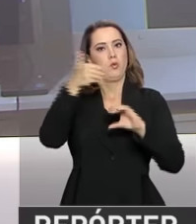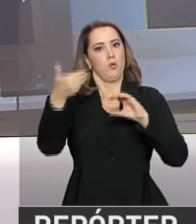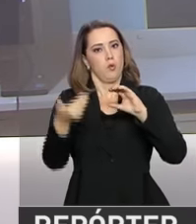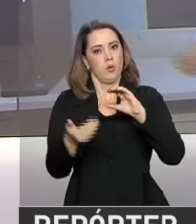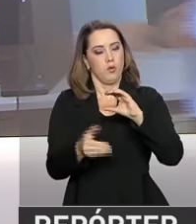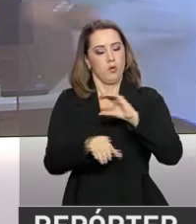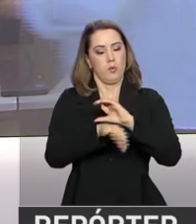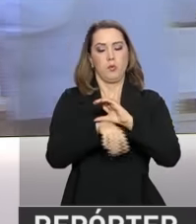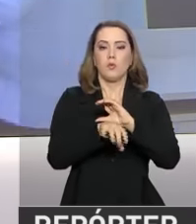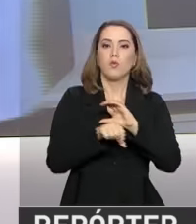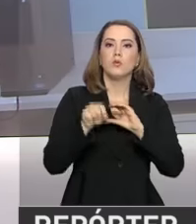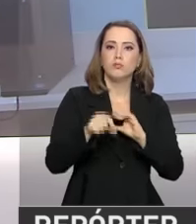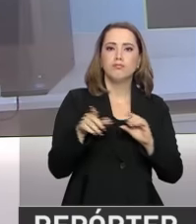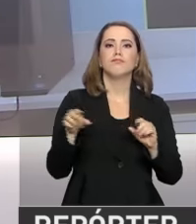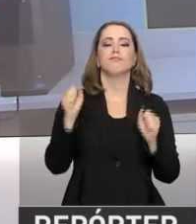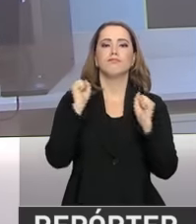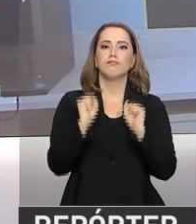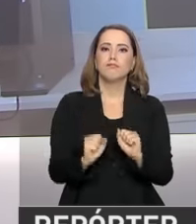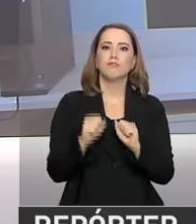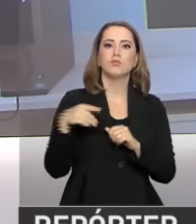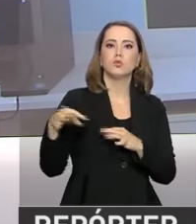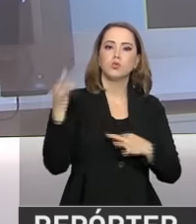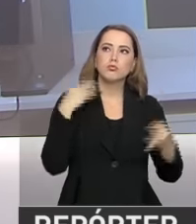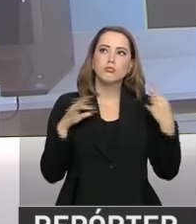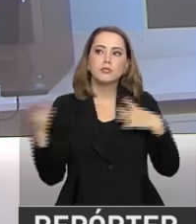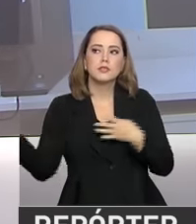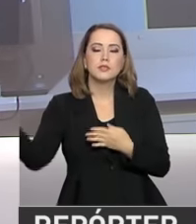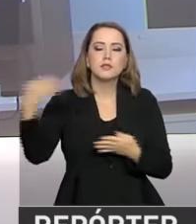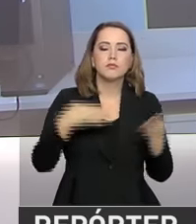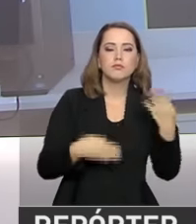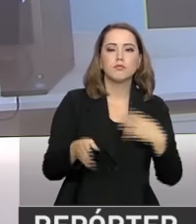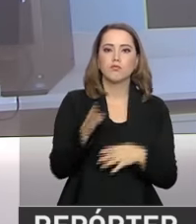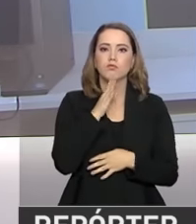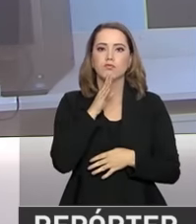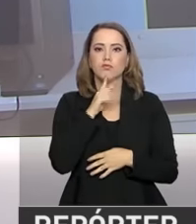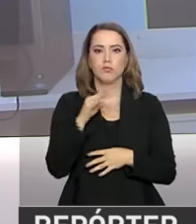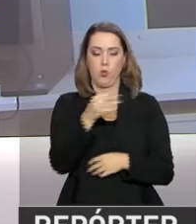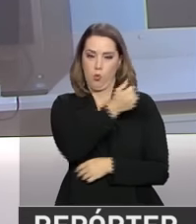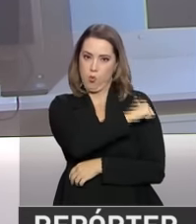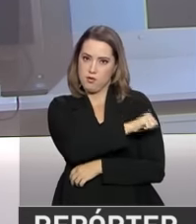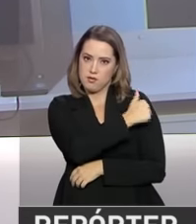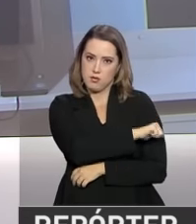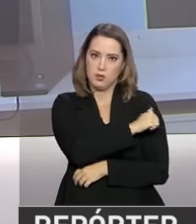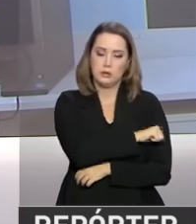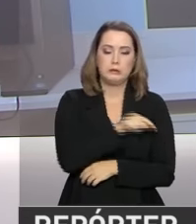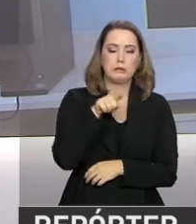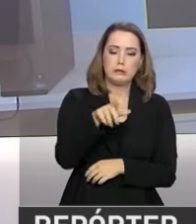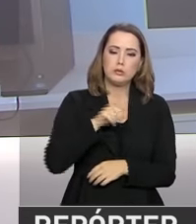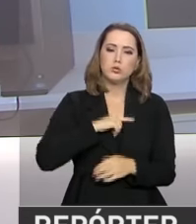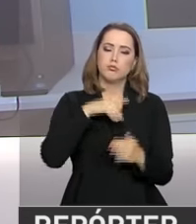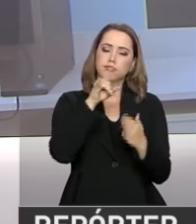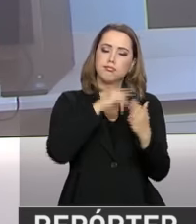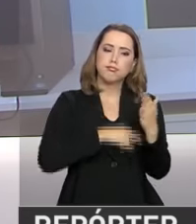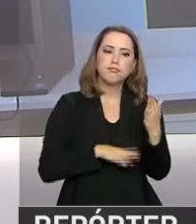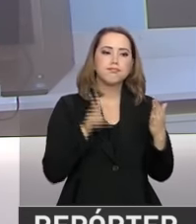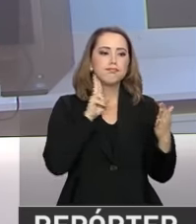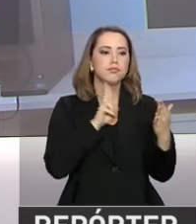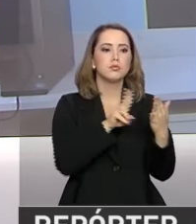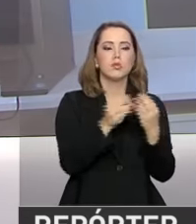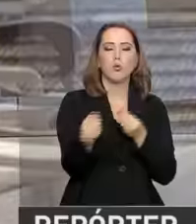dado certo para atrair turistas que vão ao Rio de Janeiro para incentivar o setor foi lançado um guia turismo e